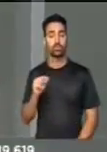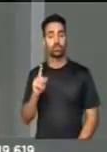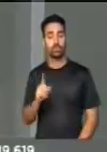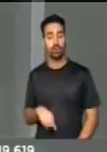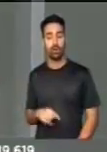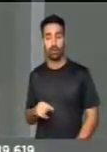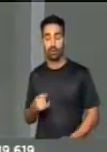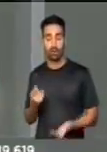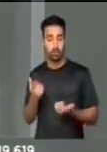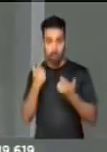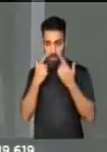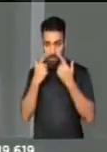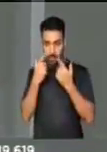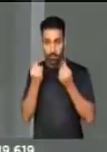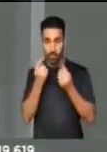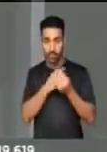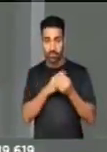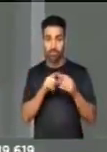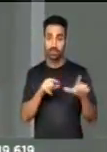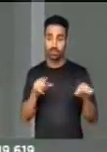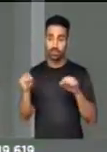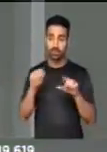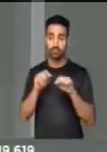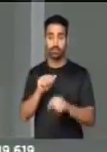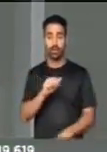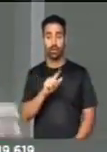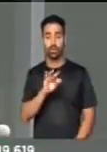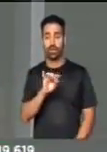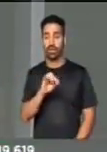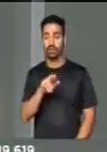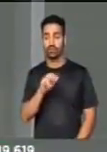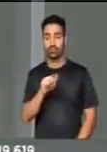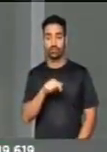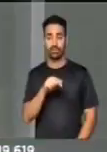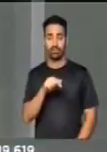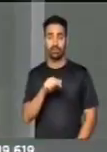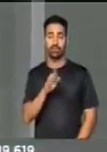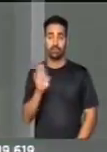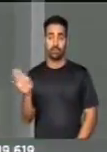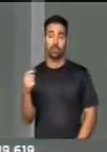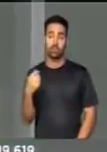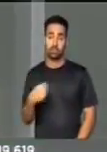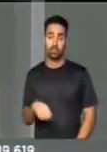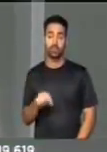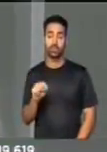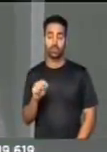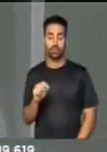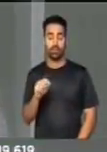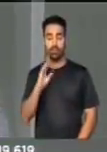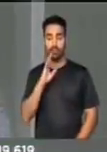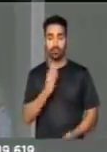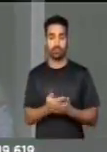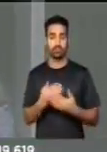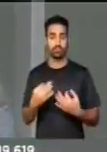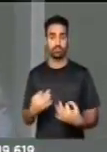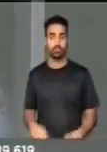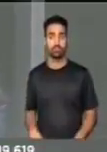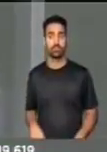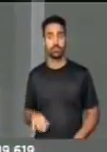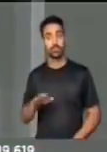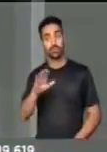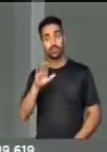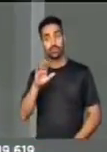da alternativa. E a busca dessa alternativa passa necessariamente pela devoção à convocação